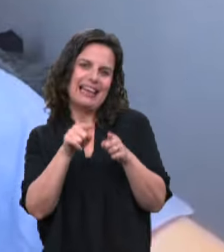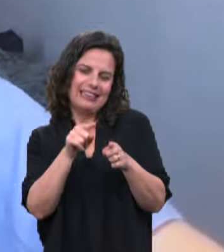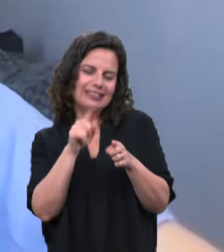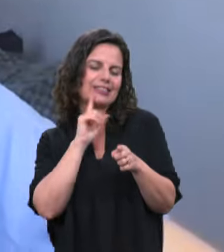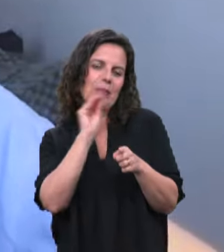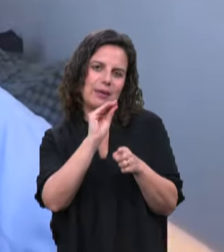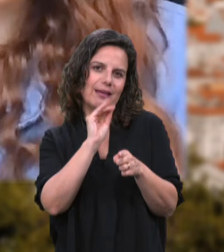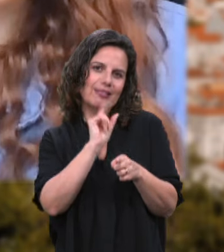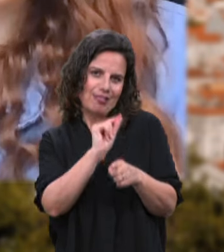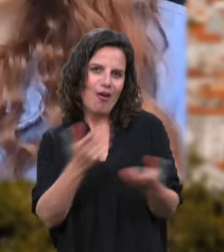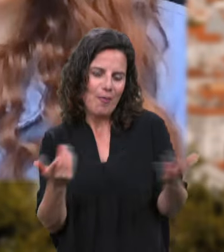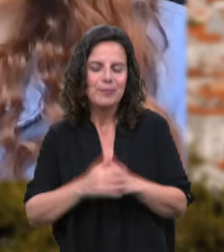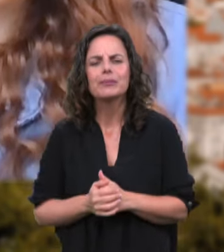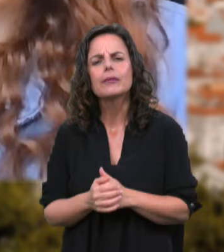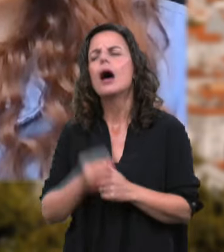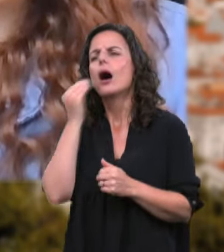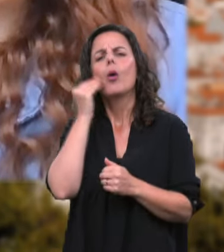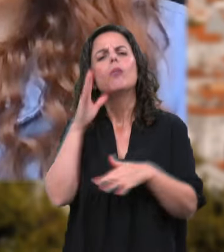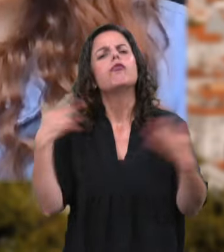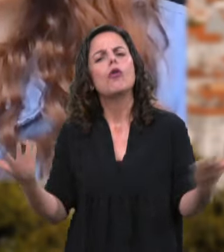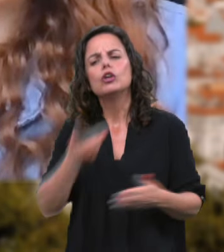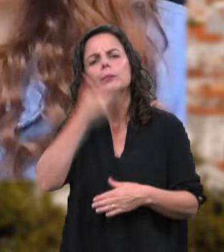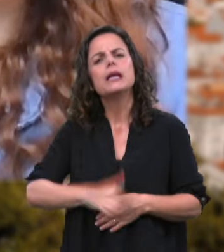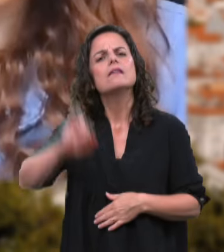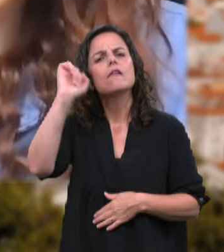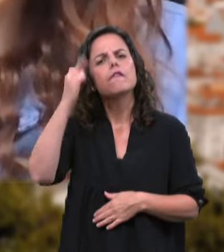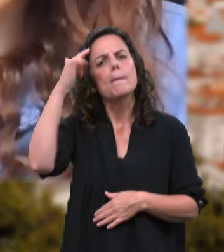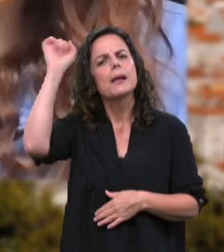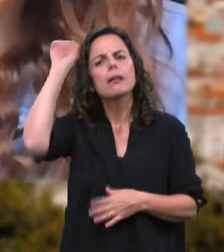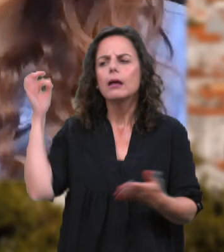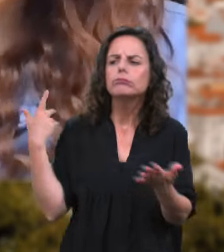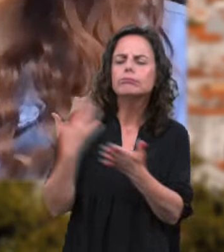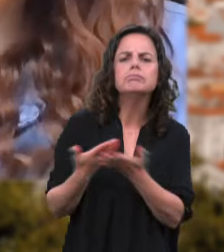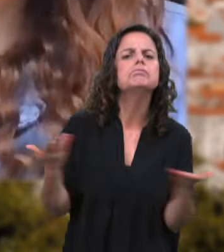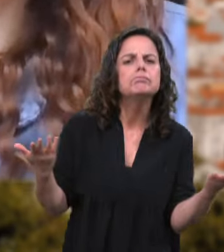N26. Como é que tem sido a sua experiência em Berlim?